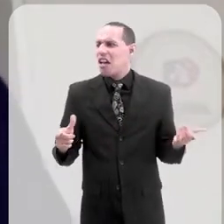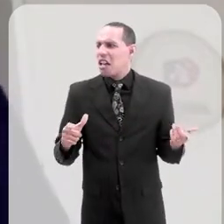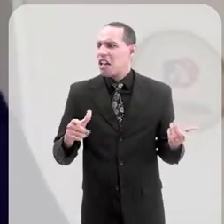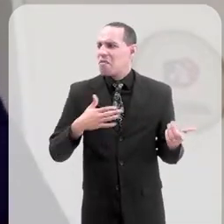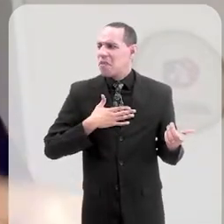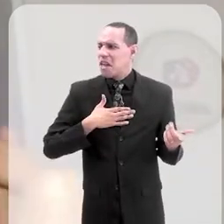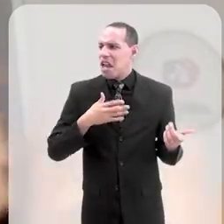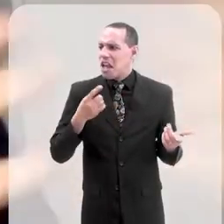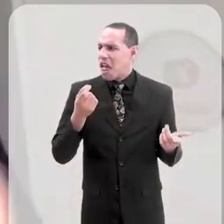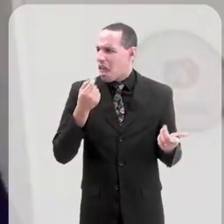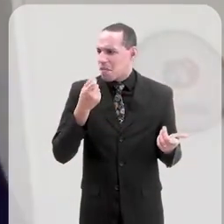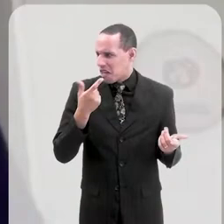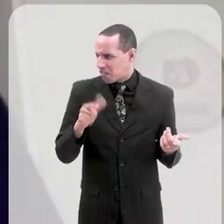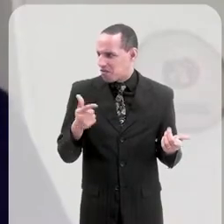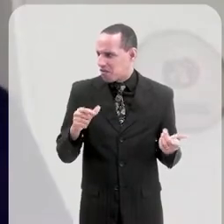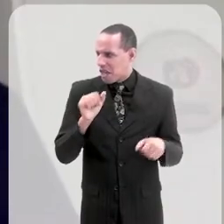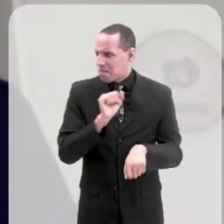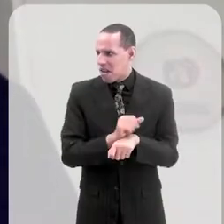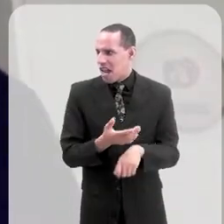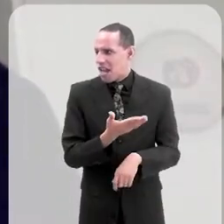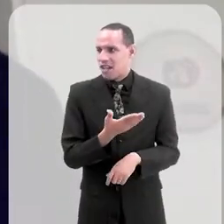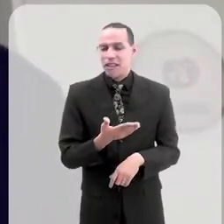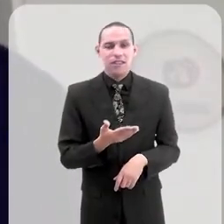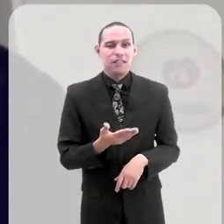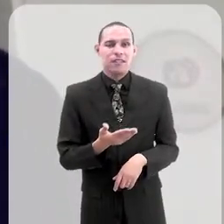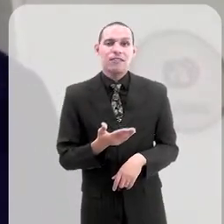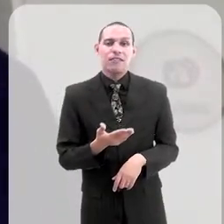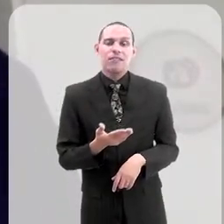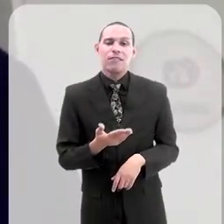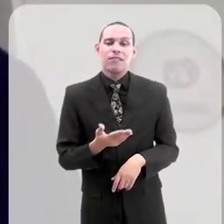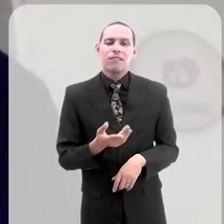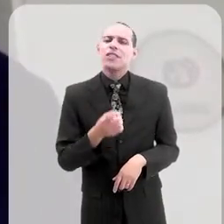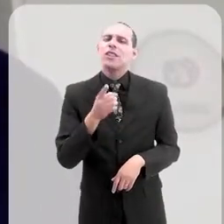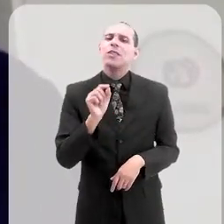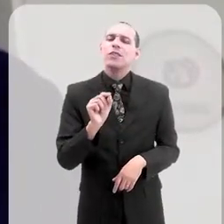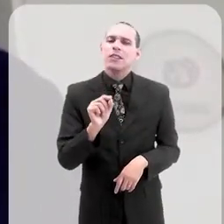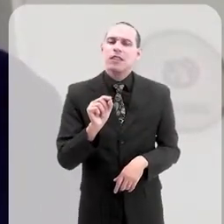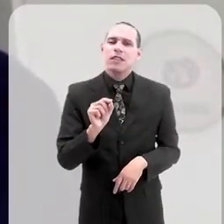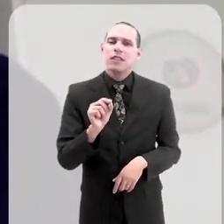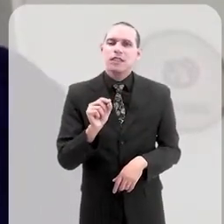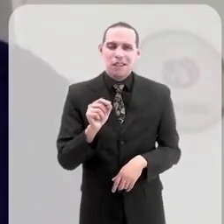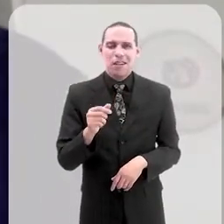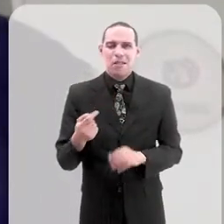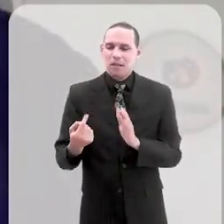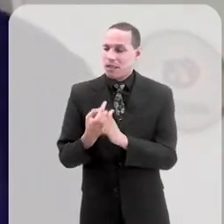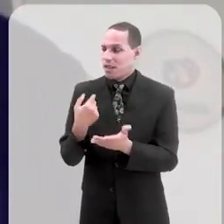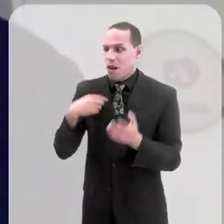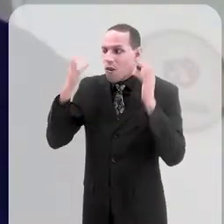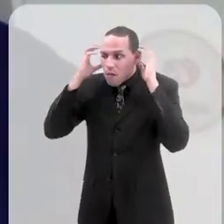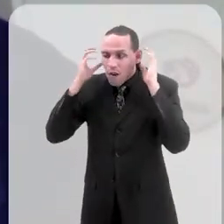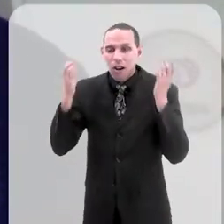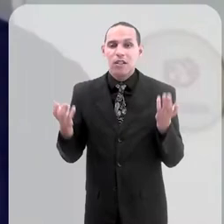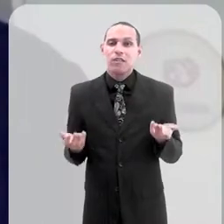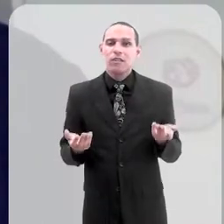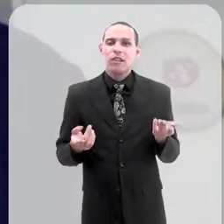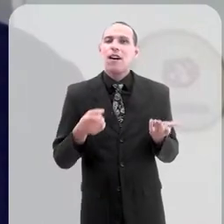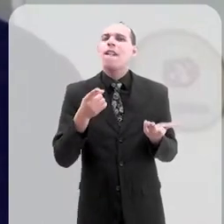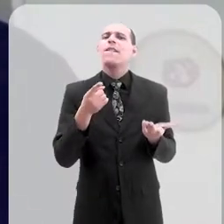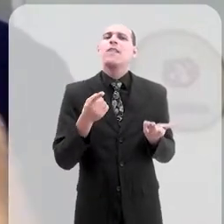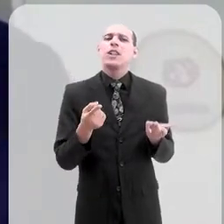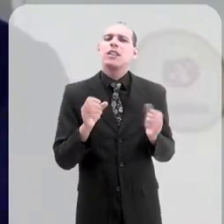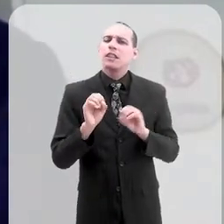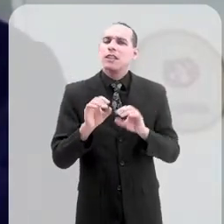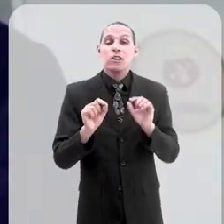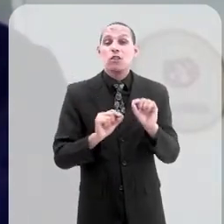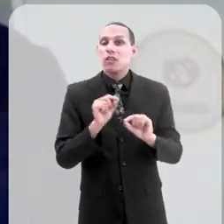remédio para que ela pare de fazer xixi? Ela virou para mim e falou assim: o que que você é mesmo? Eu falei: sou fono. Ela falou: e o que que você estava ensinando